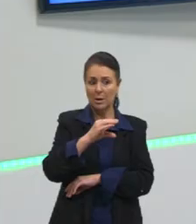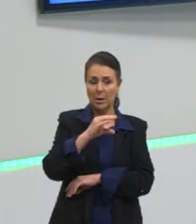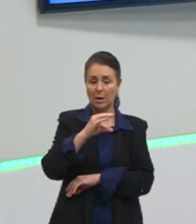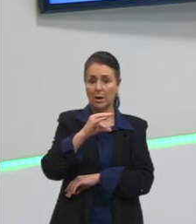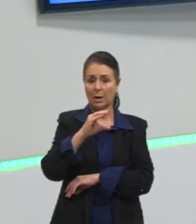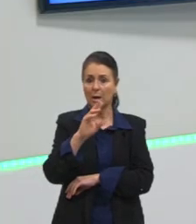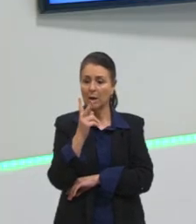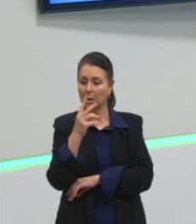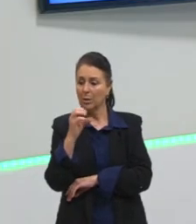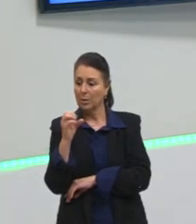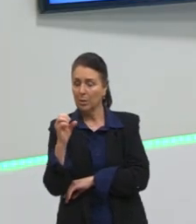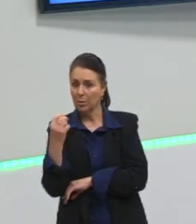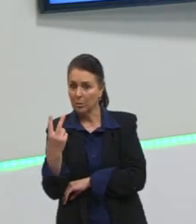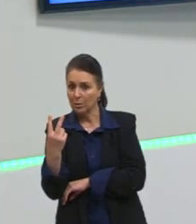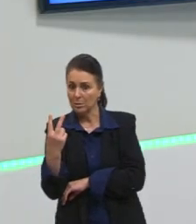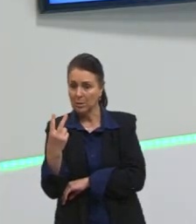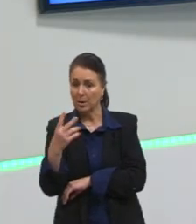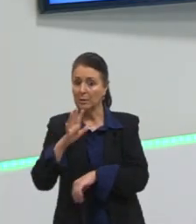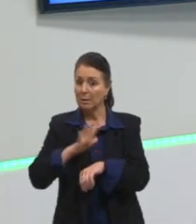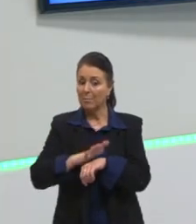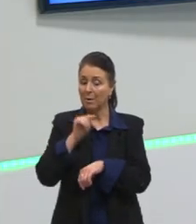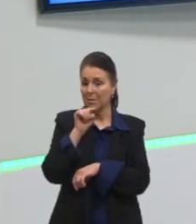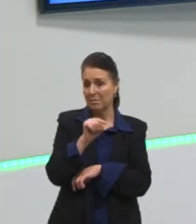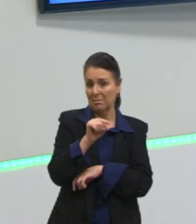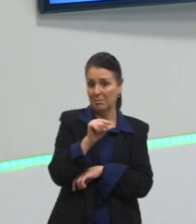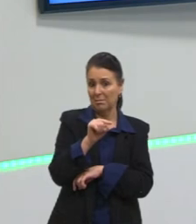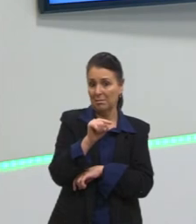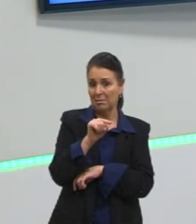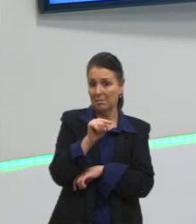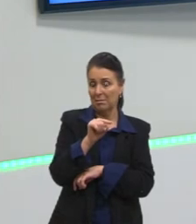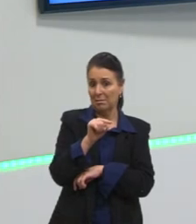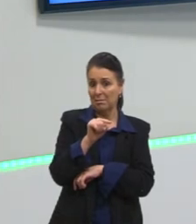ch2 porque tem mais hidrogênios naquele carbono